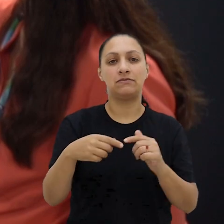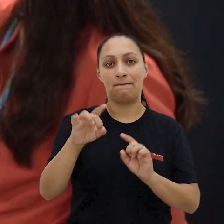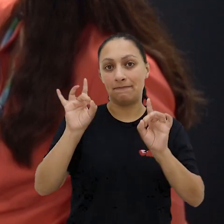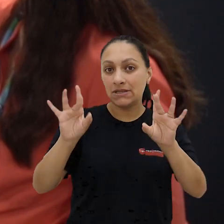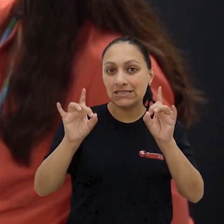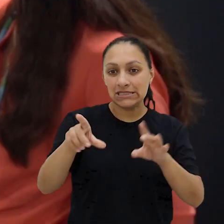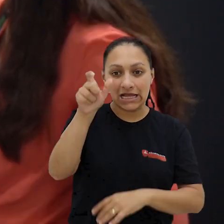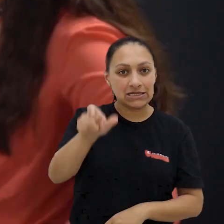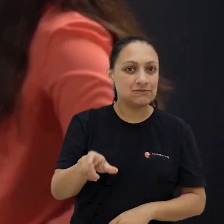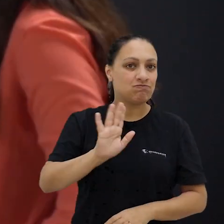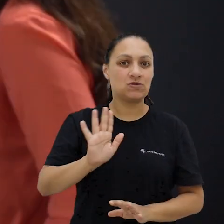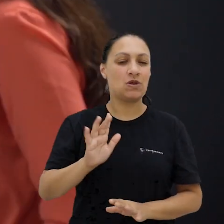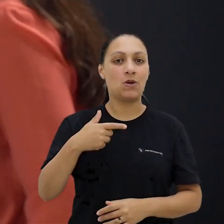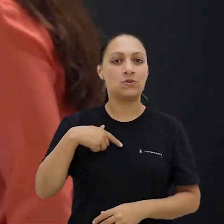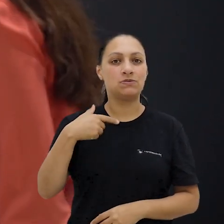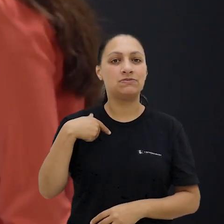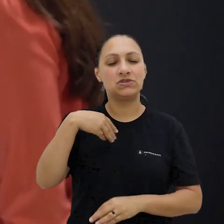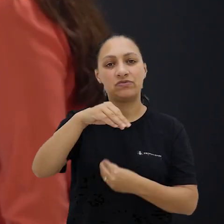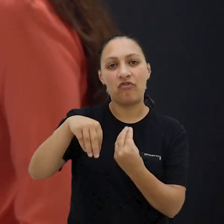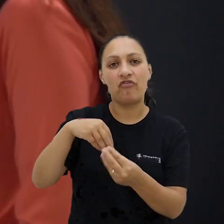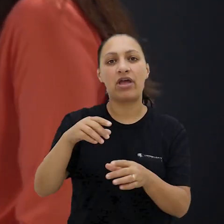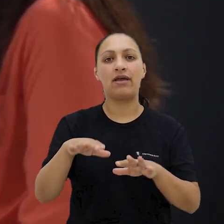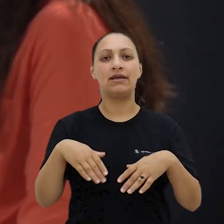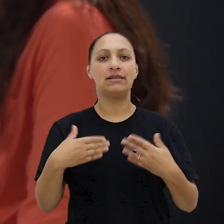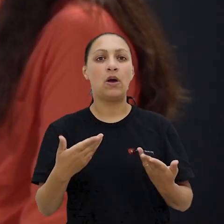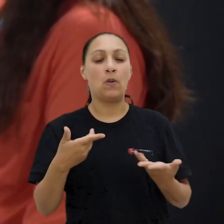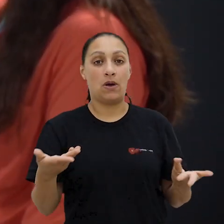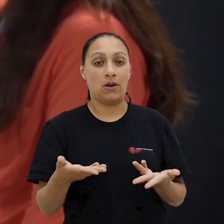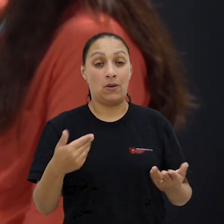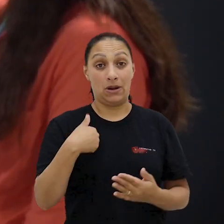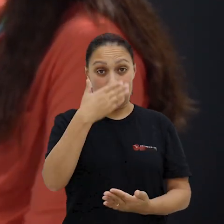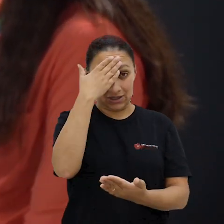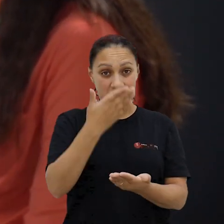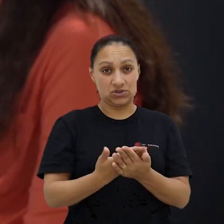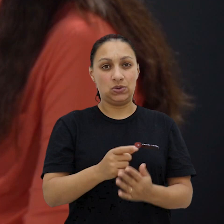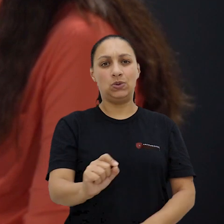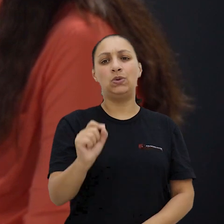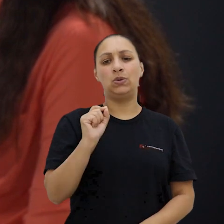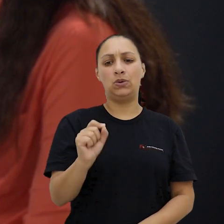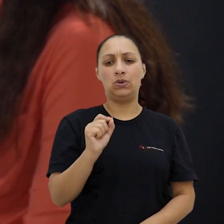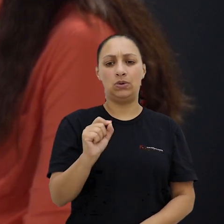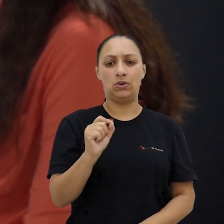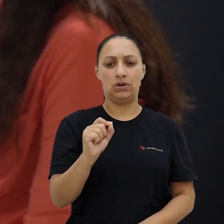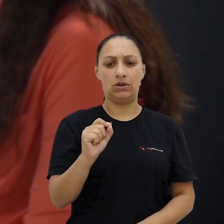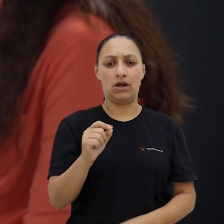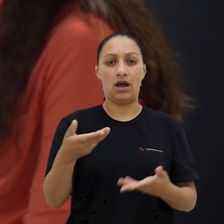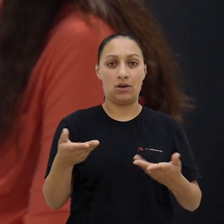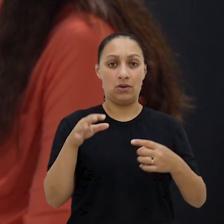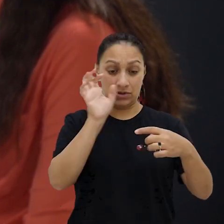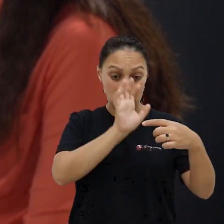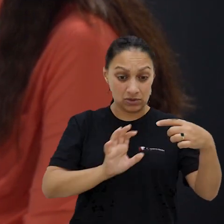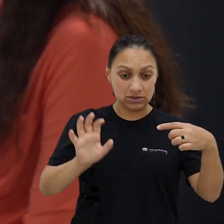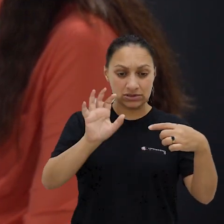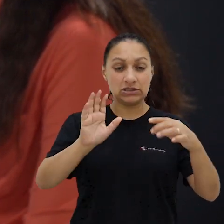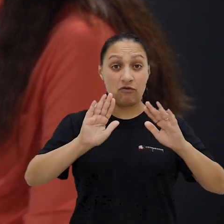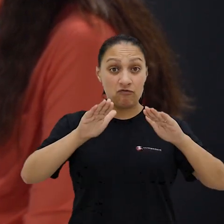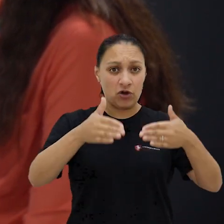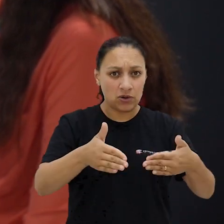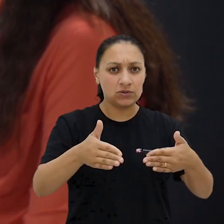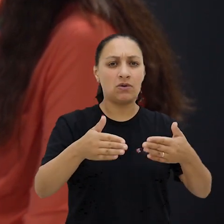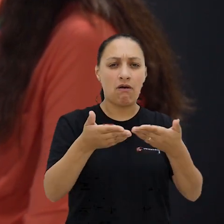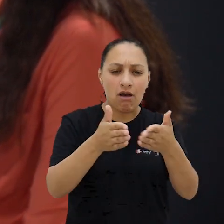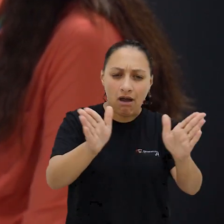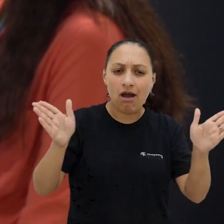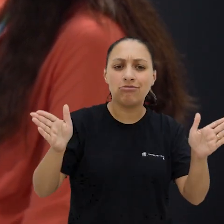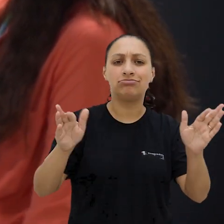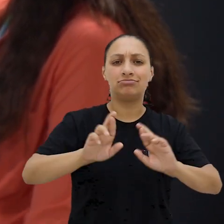especialista, tu não ia se desenvolver. Né? Então, a partir daí, eu acredito que o polo, o ecossistema abre muitas